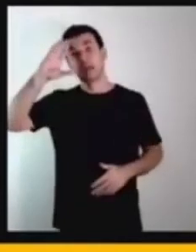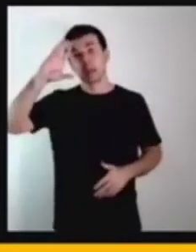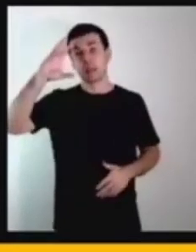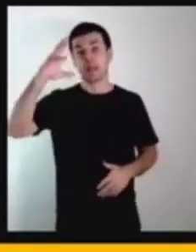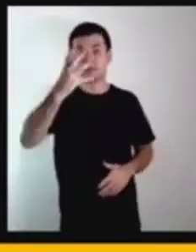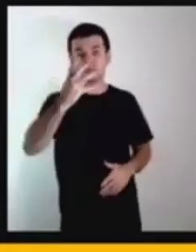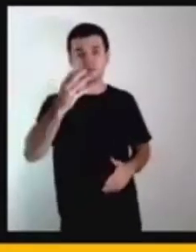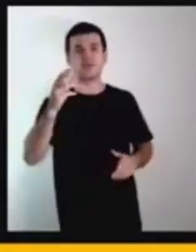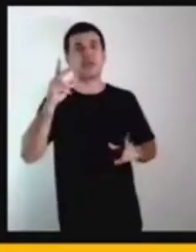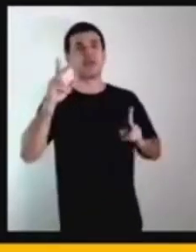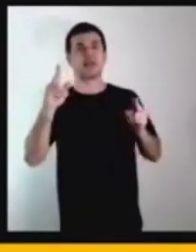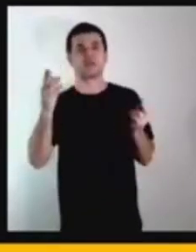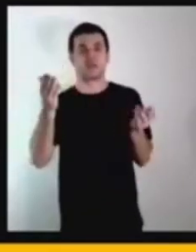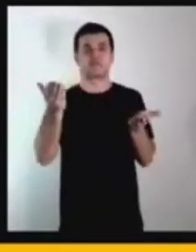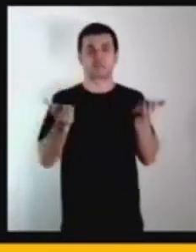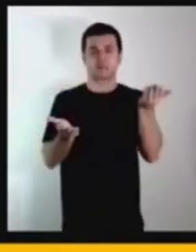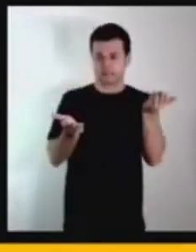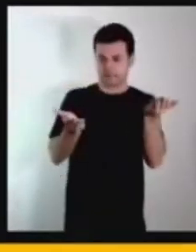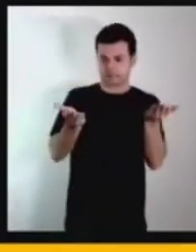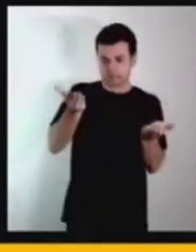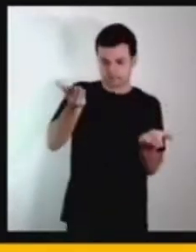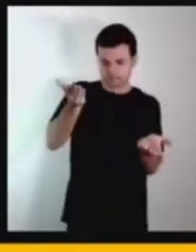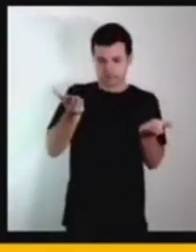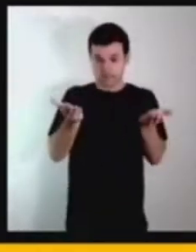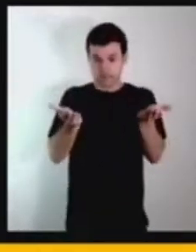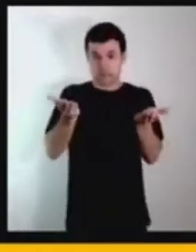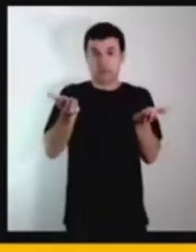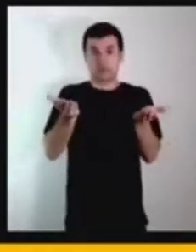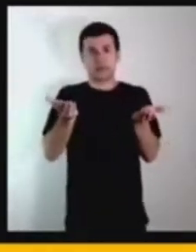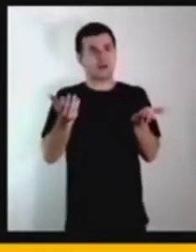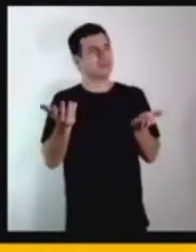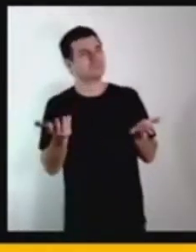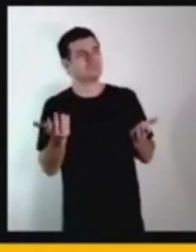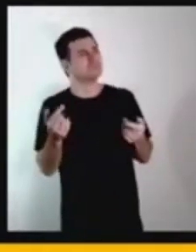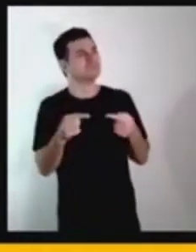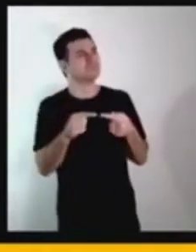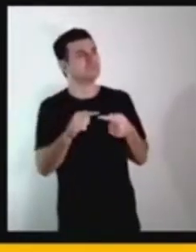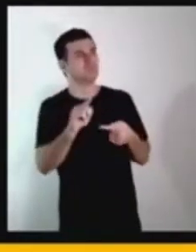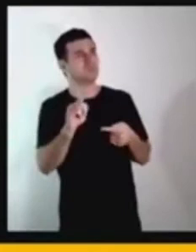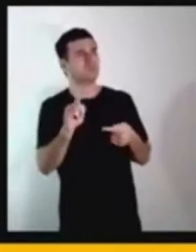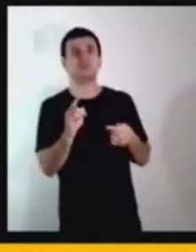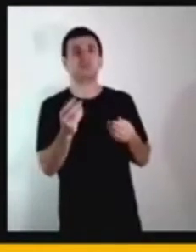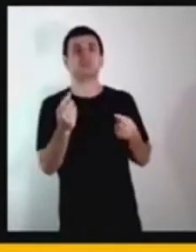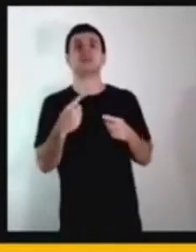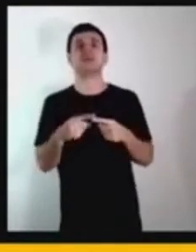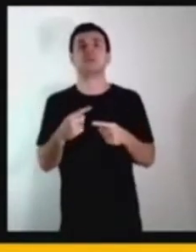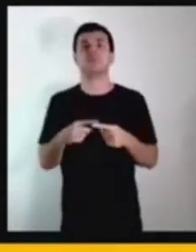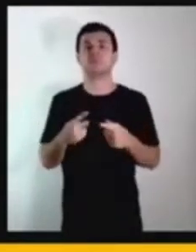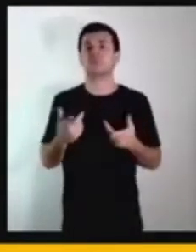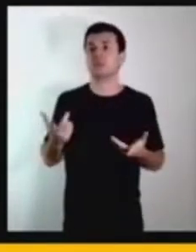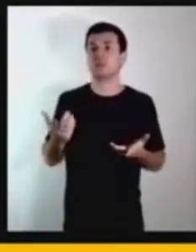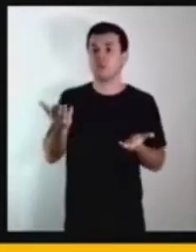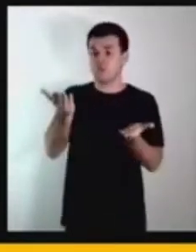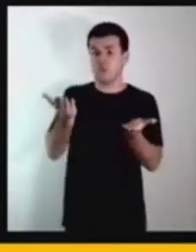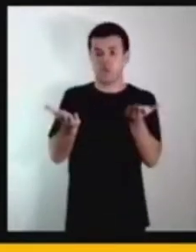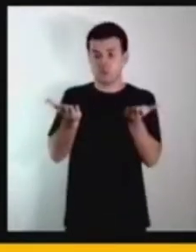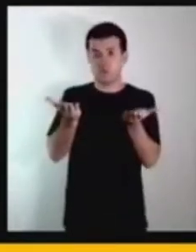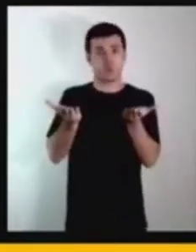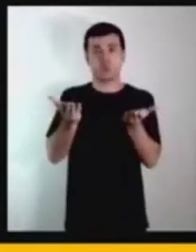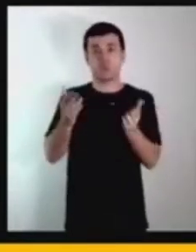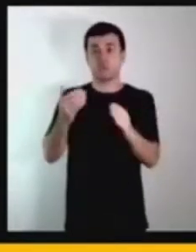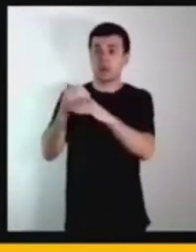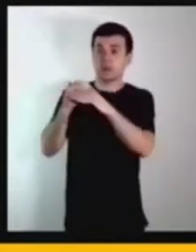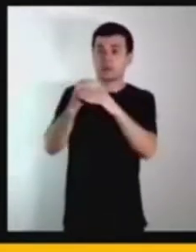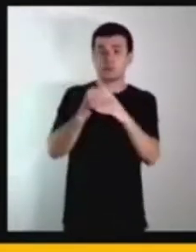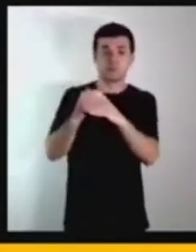uma balança, igualar os termos. E para mim, nada daquilo fazia sentido, porque eu não vivenciava a igualdade. Mesmo com o